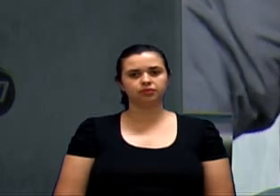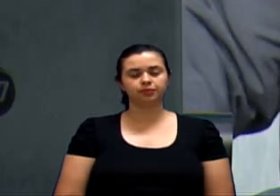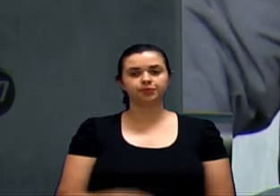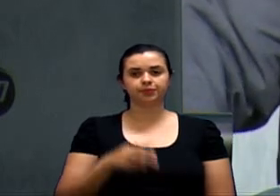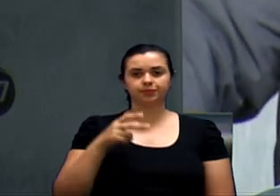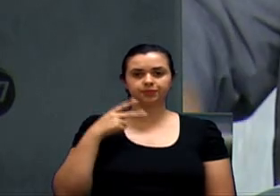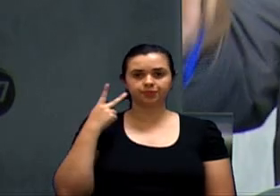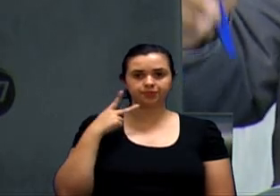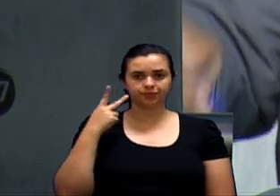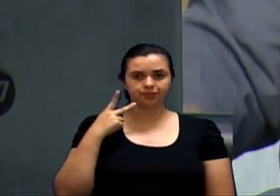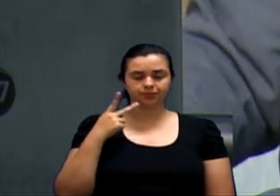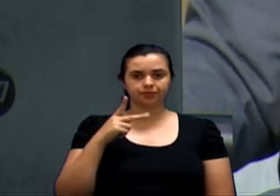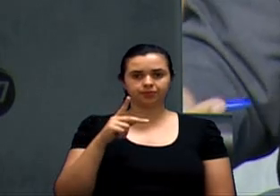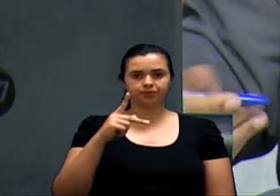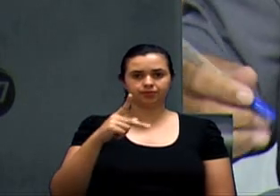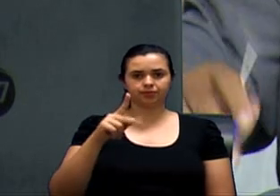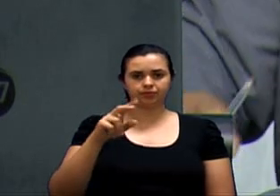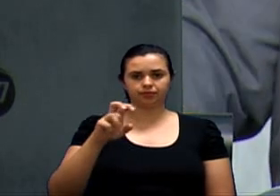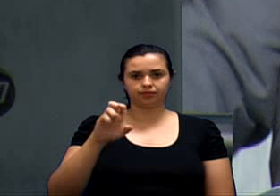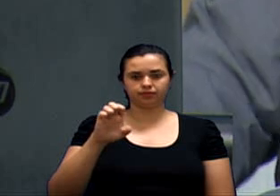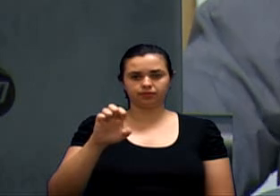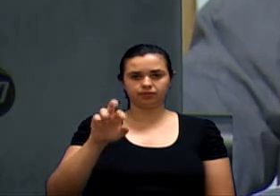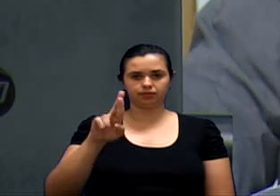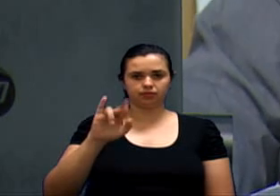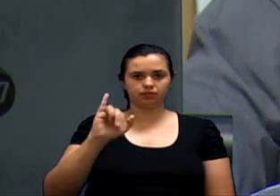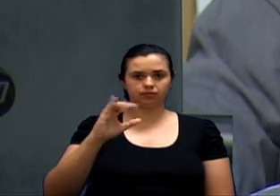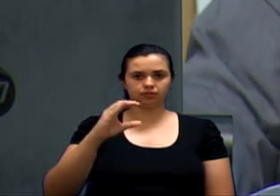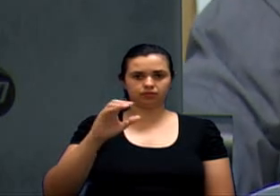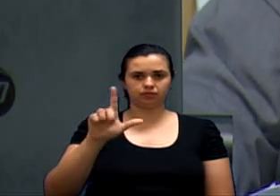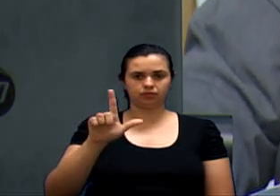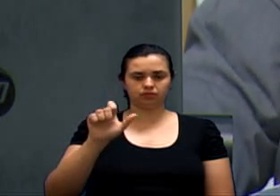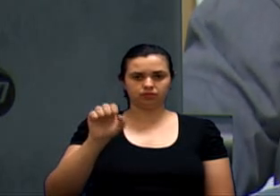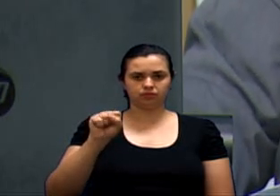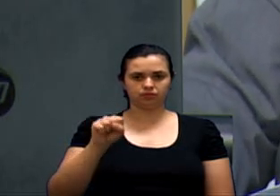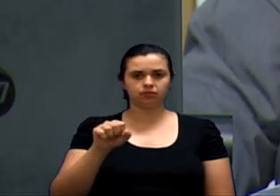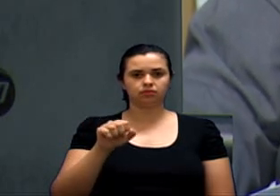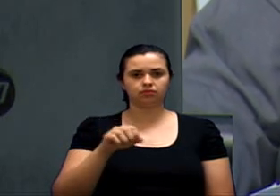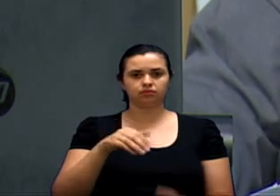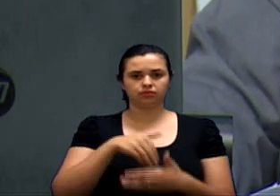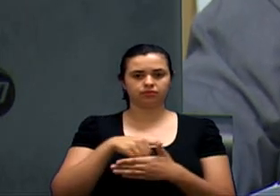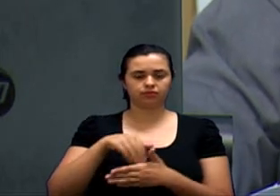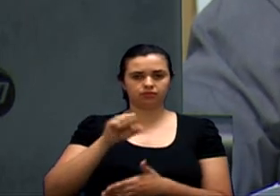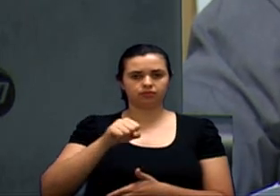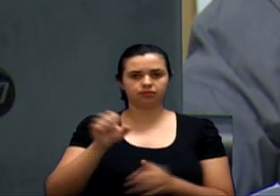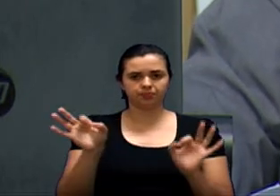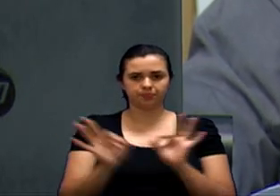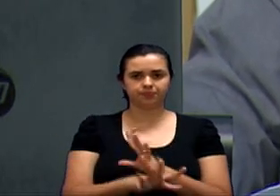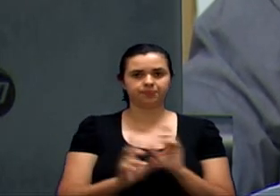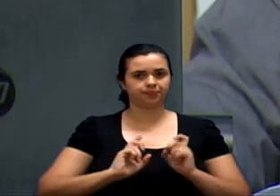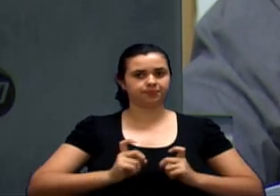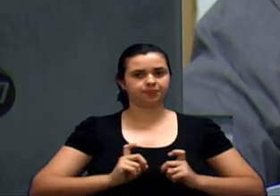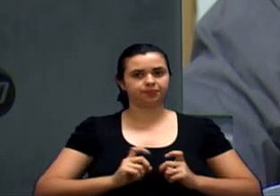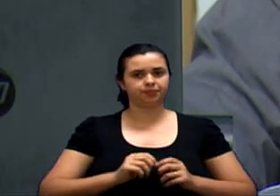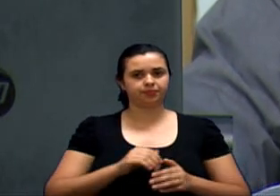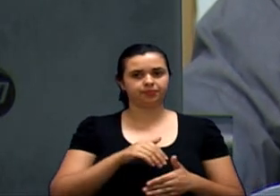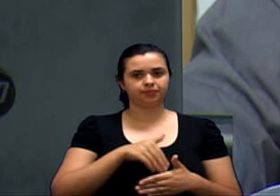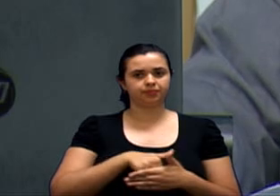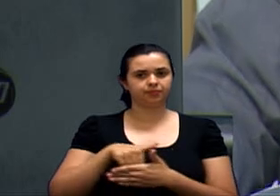Vereador Pérez, está confirmando aqui online. Voto sim. É encerrada a votação.